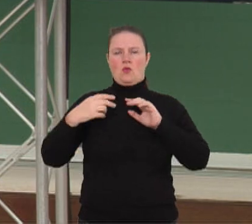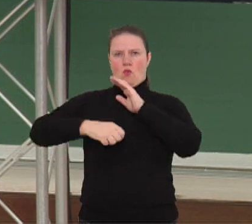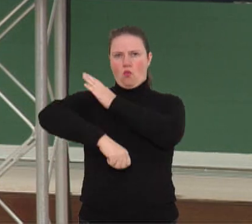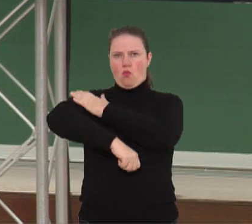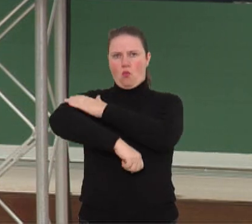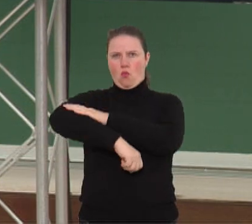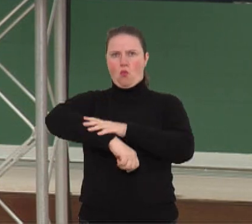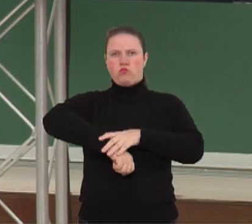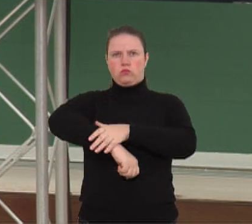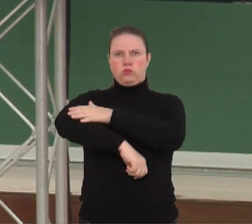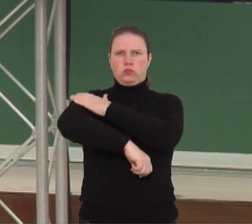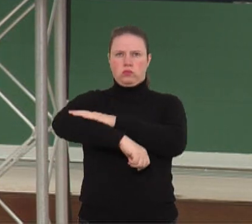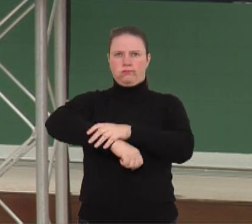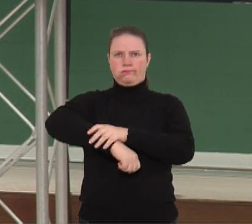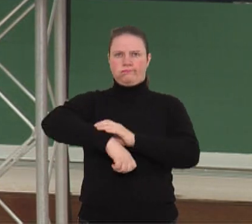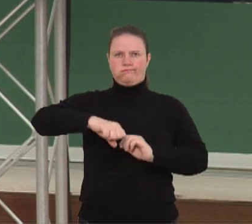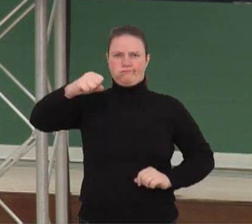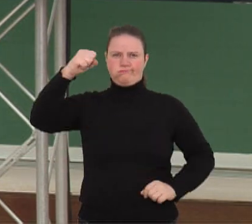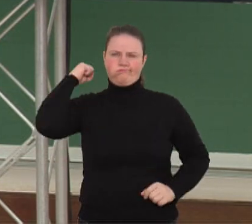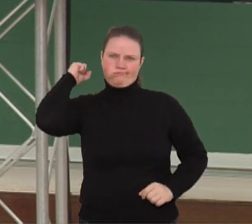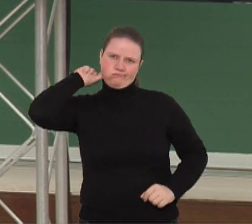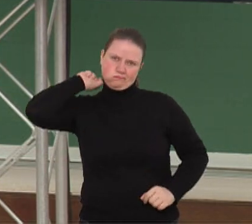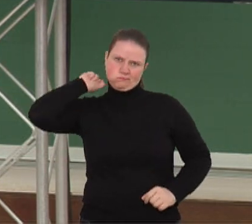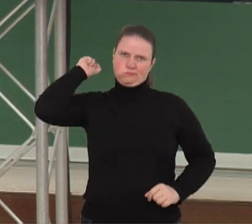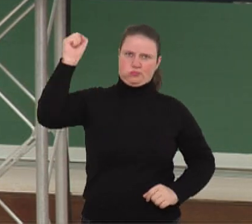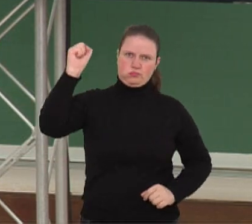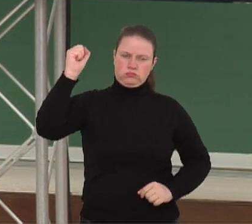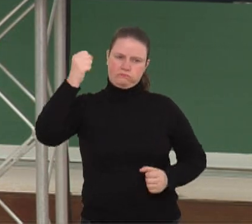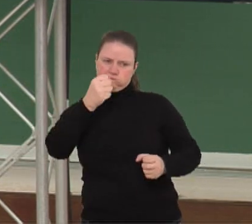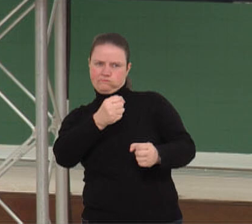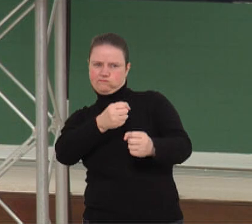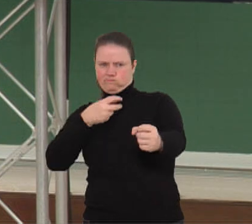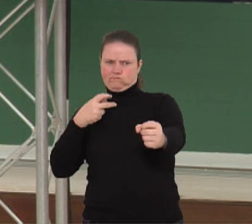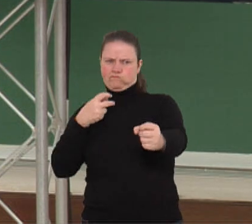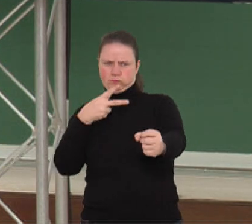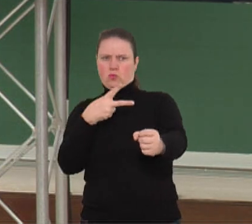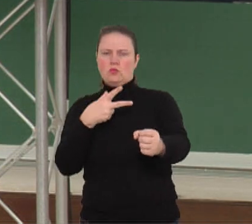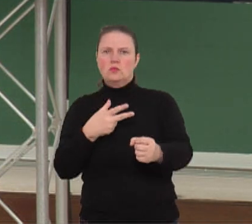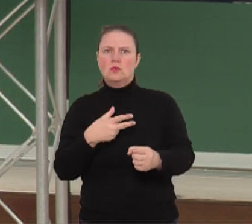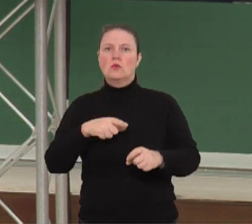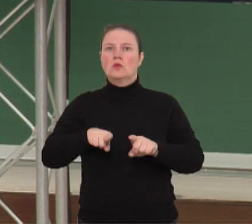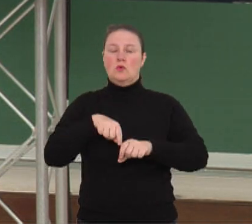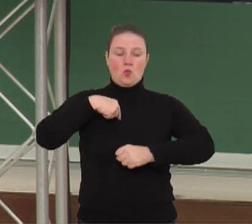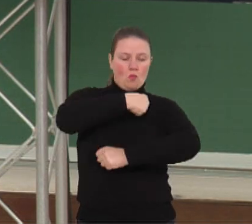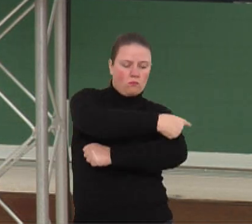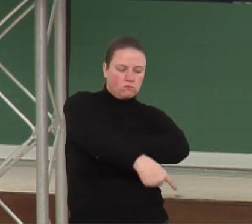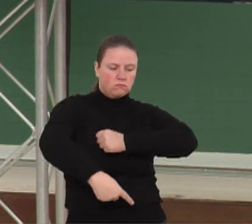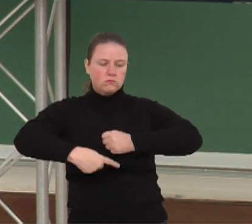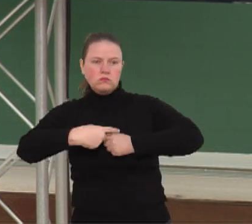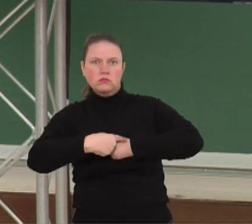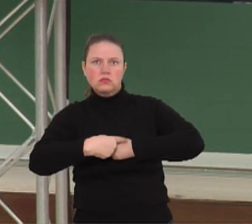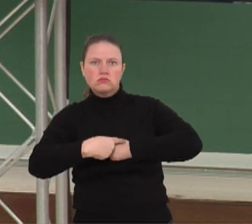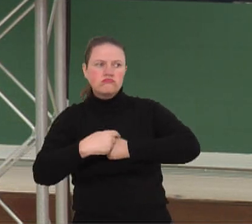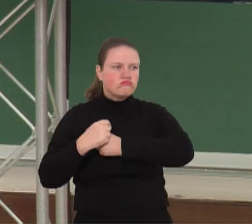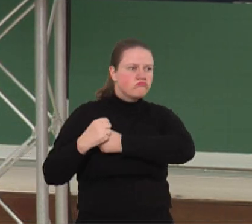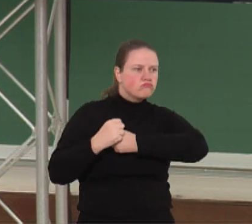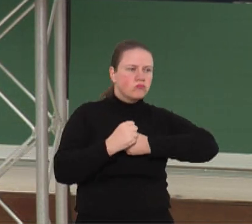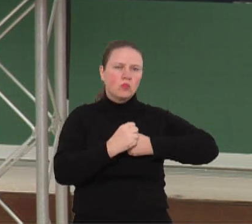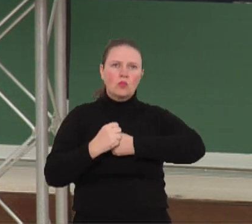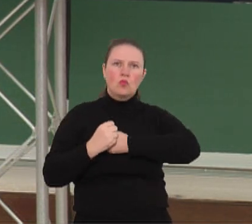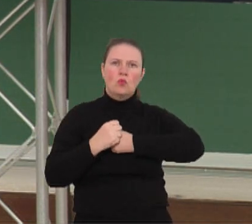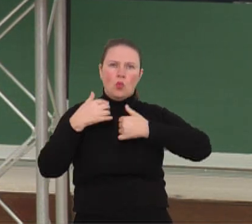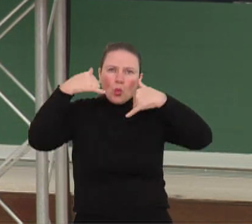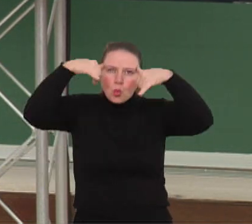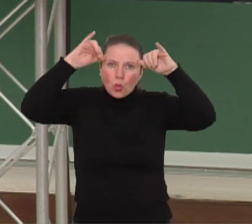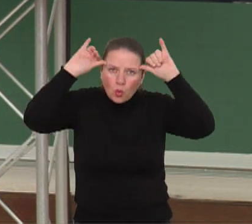braços com a sua ferramenta de caça e o outro com o seu escudo, para se defender do touro e do escorpião.